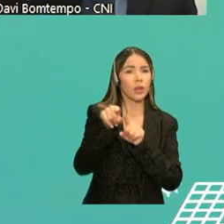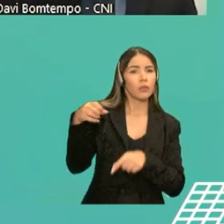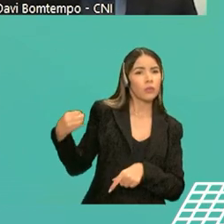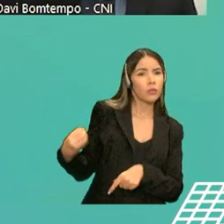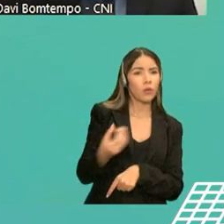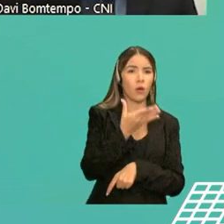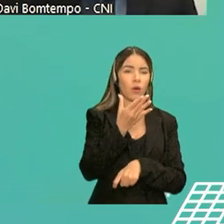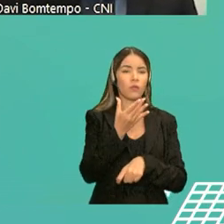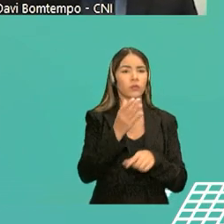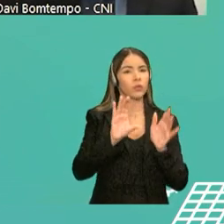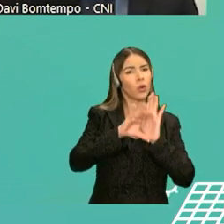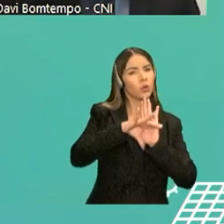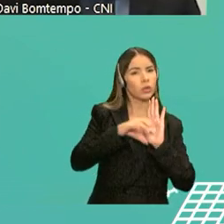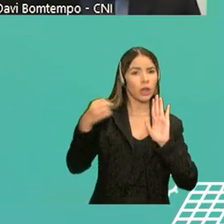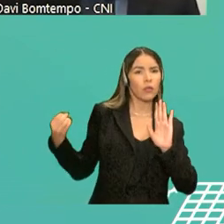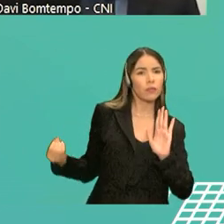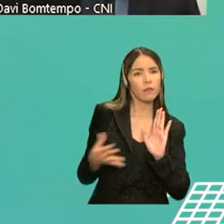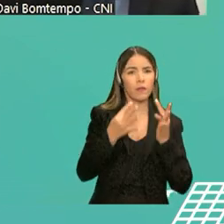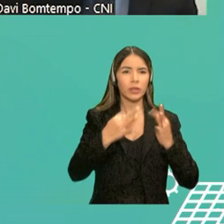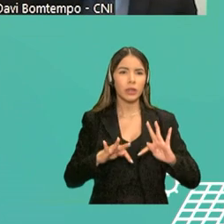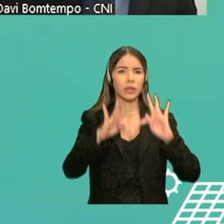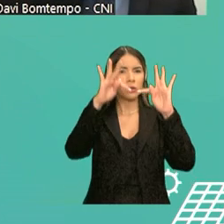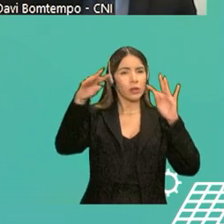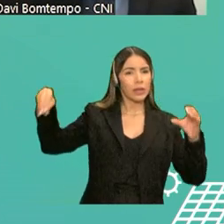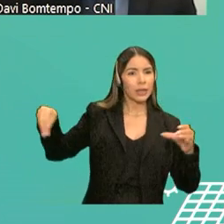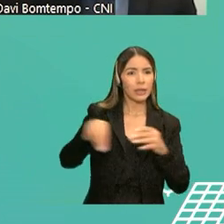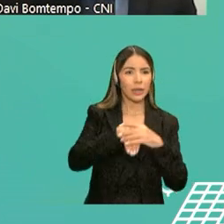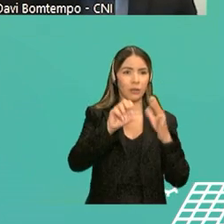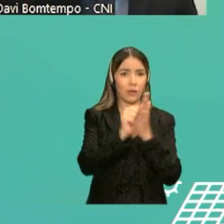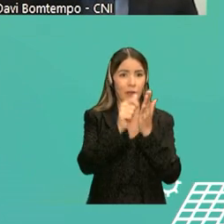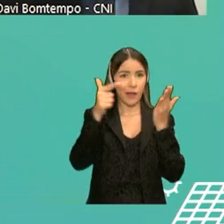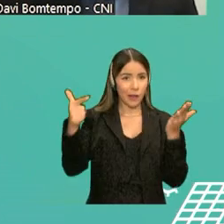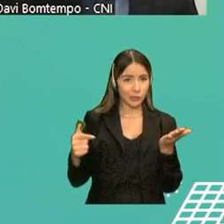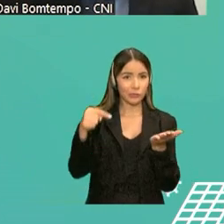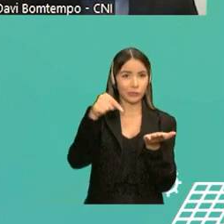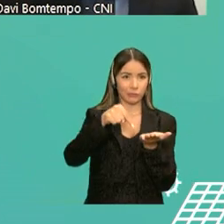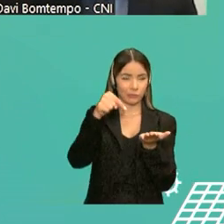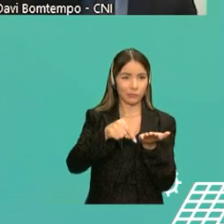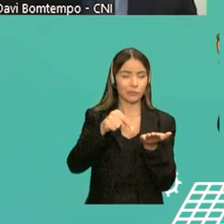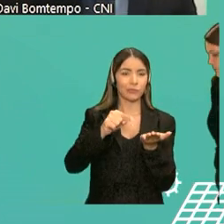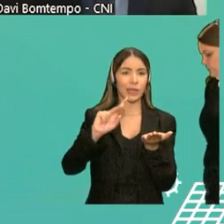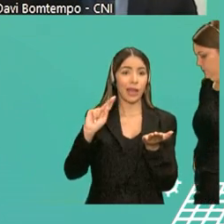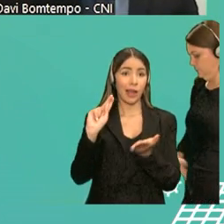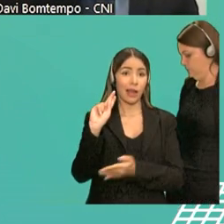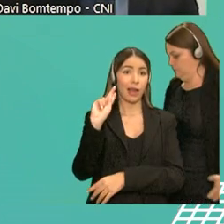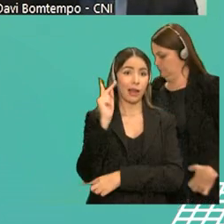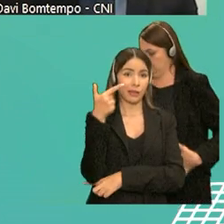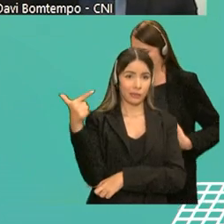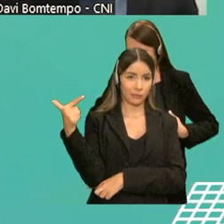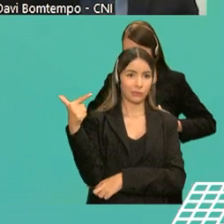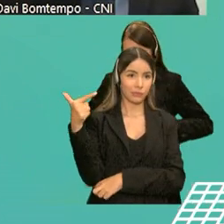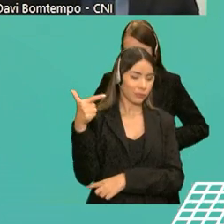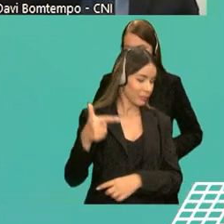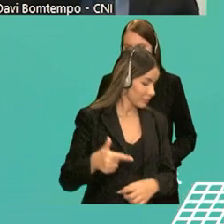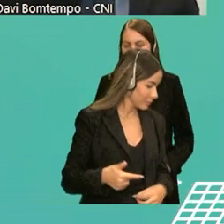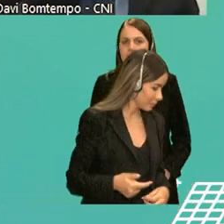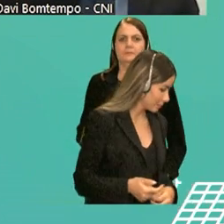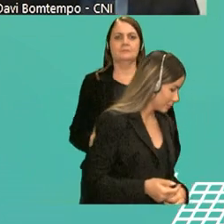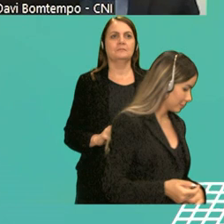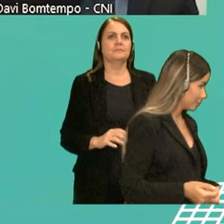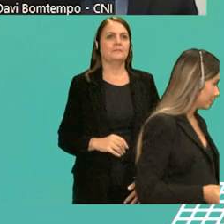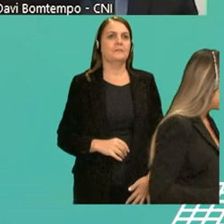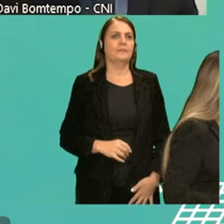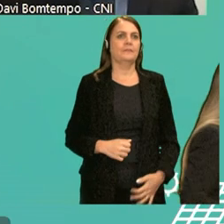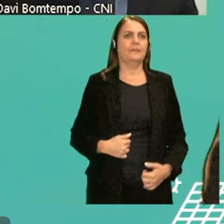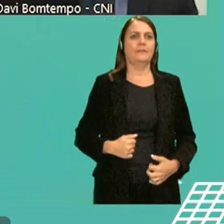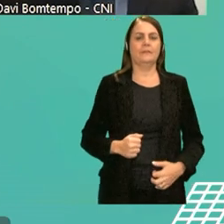novas tecnologias para compor essa agenda de transição, como o próprio hidrogênio, né? Que tanto se fala e coloca